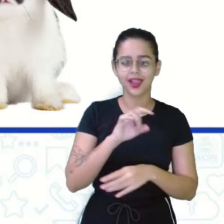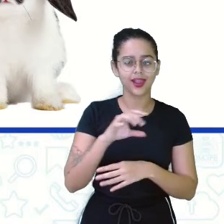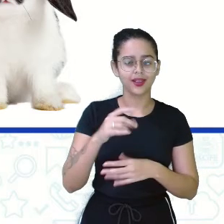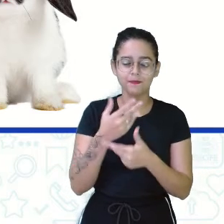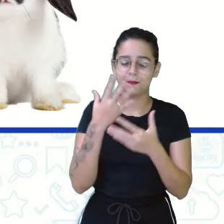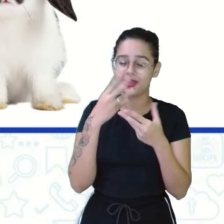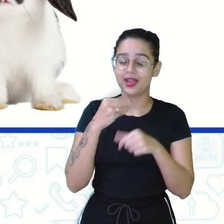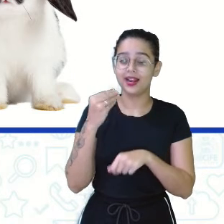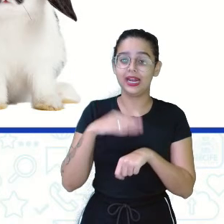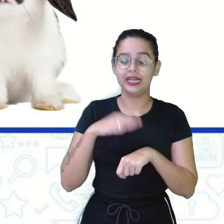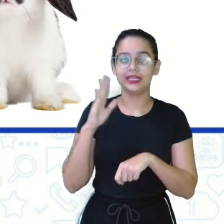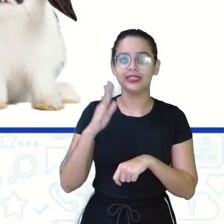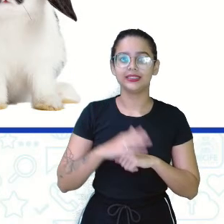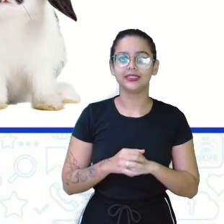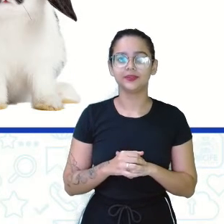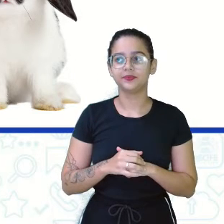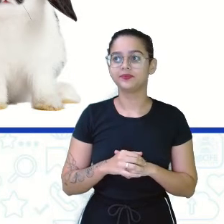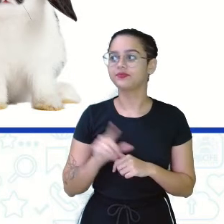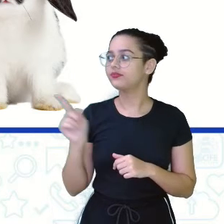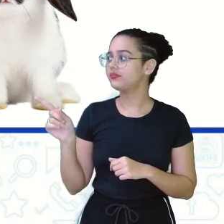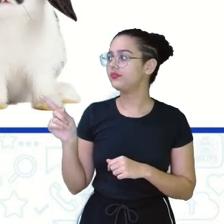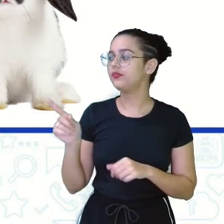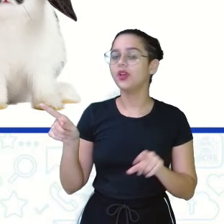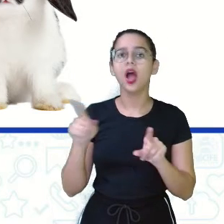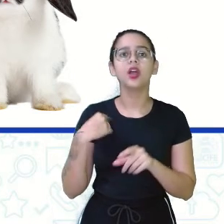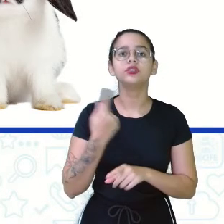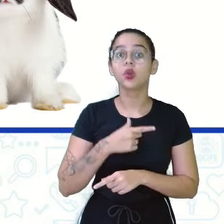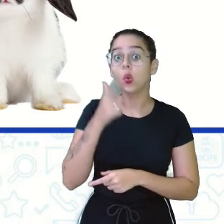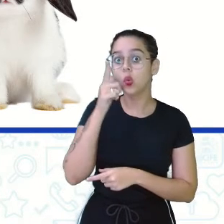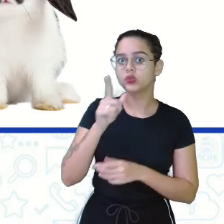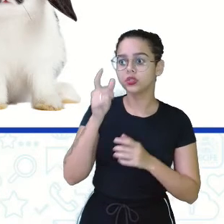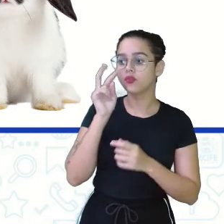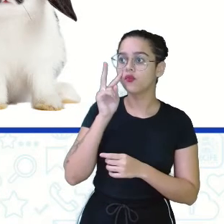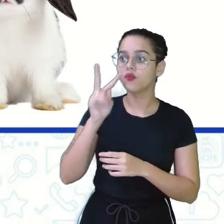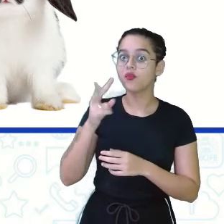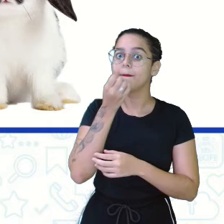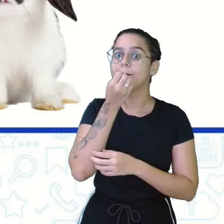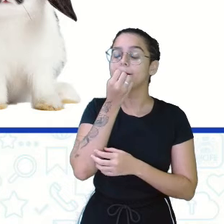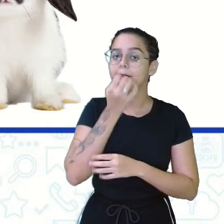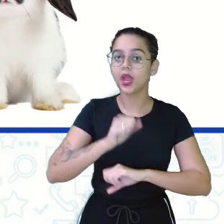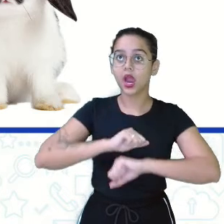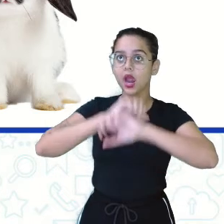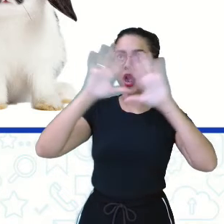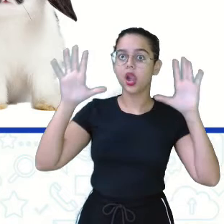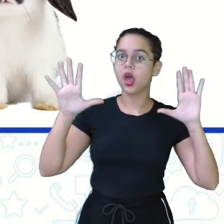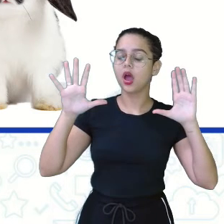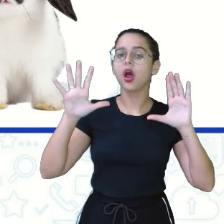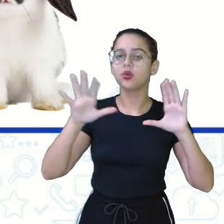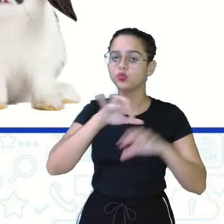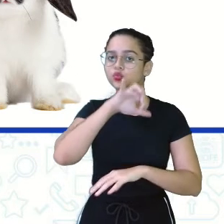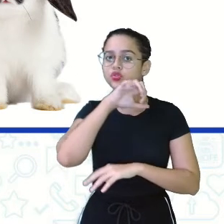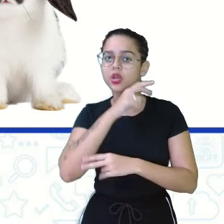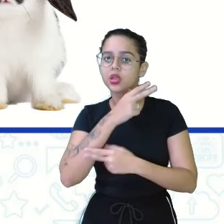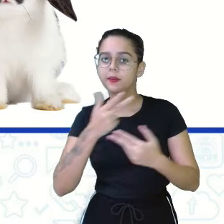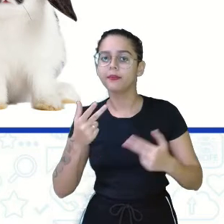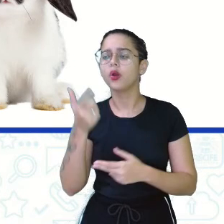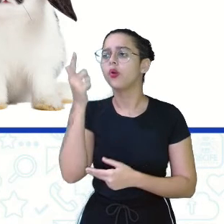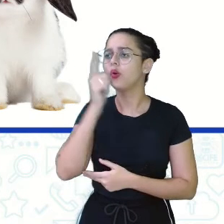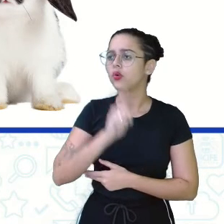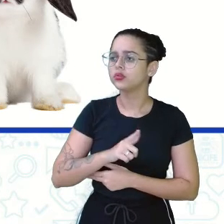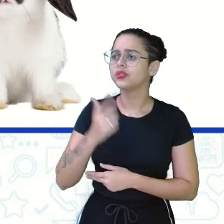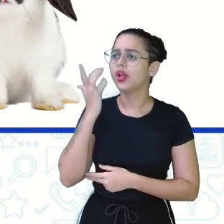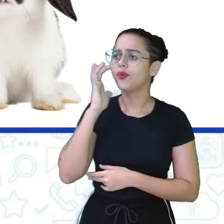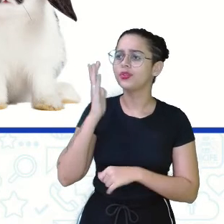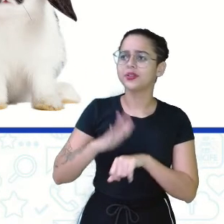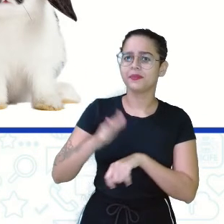né? Umas fofuras. Isso é bem, a gente consegue enxergar bem, né, nos animais. Sim. É interessante. A gente consegue, eu